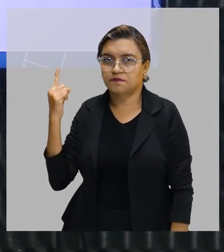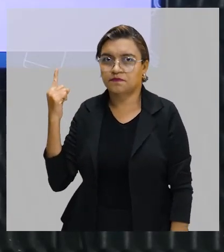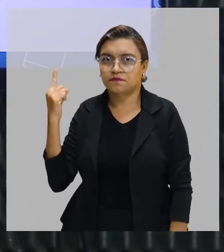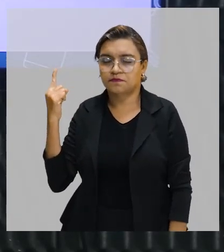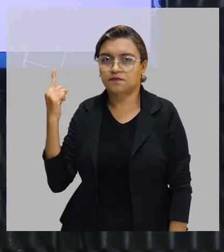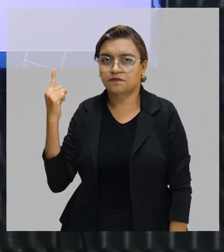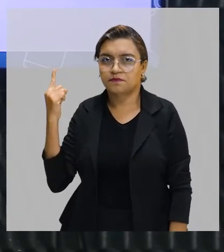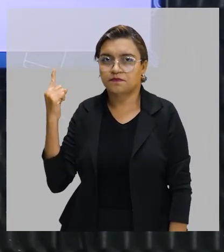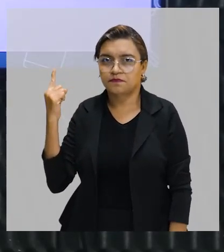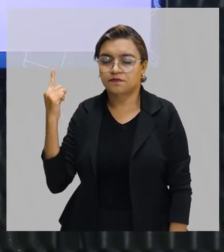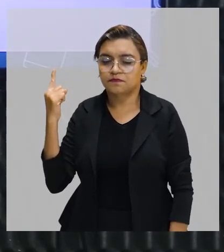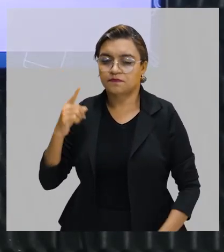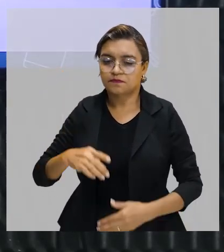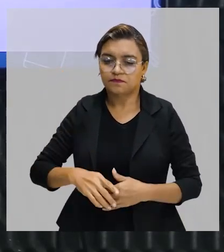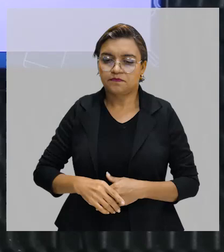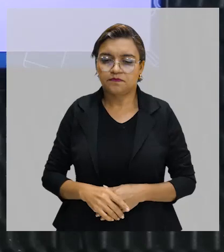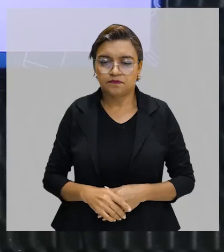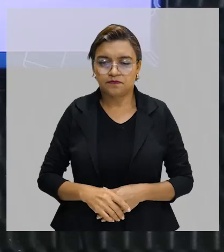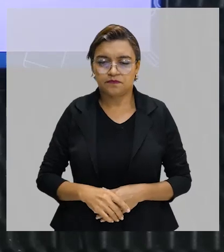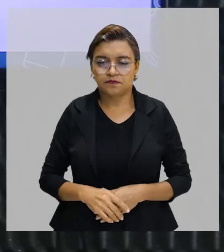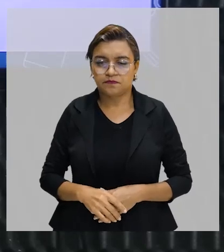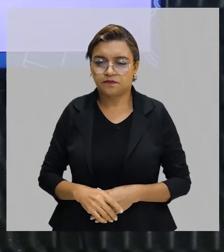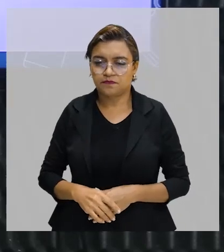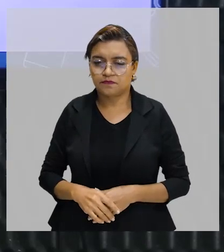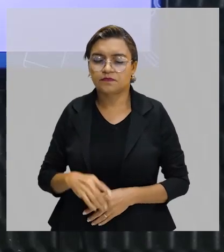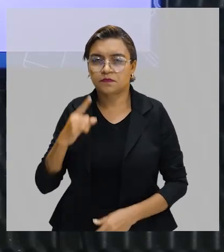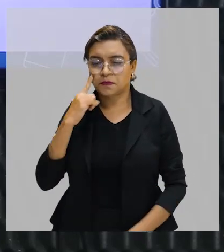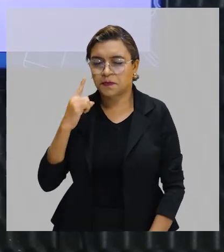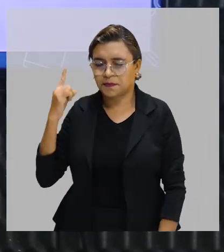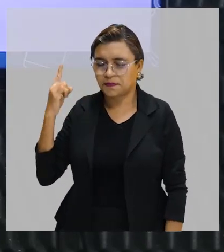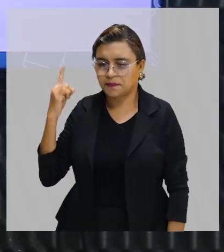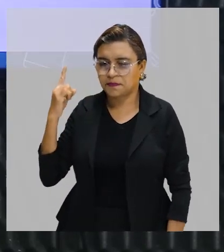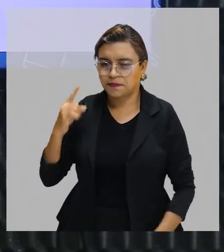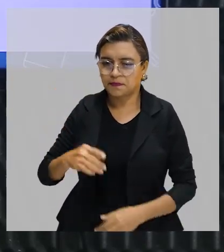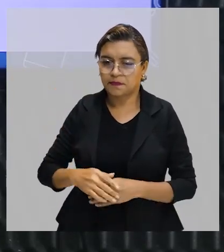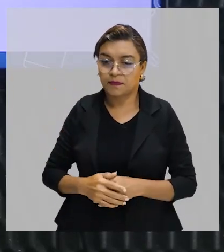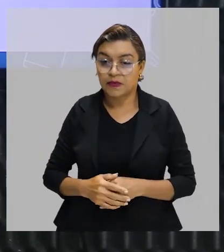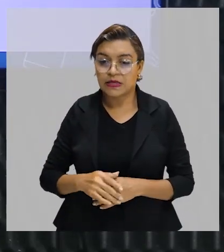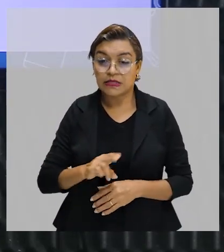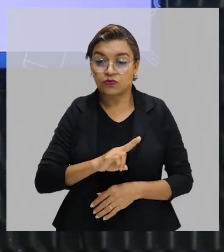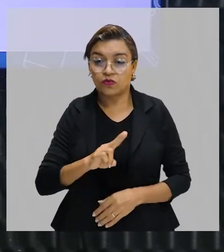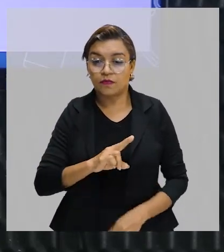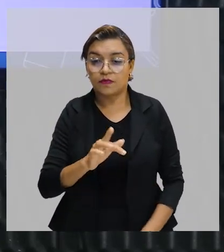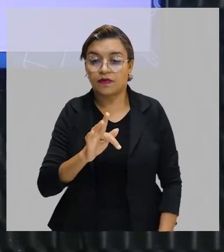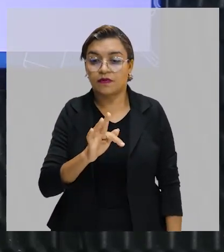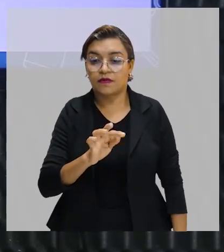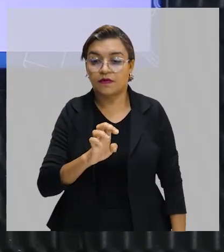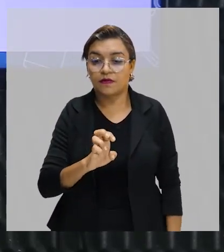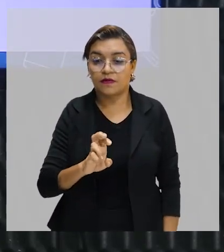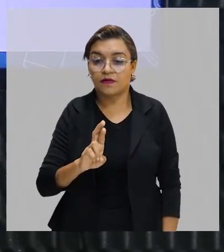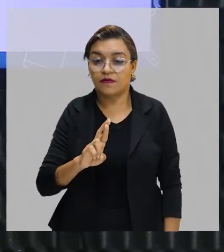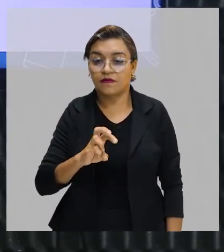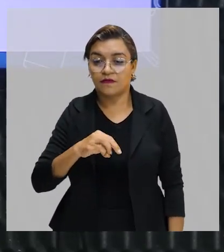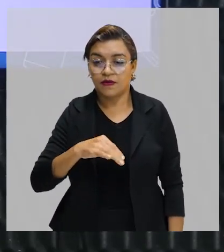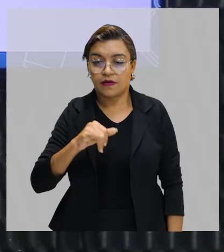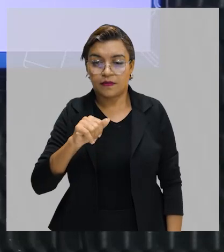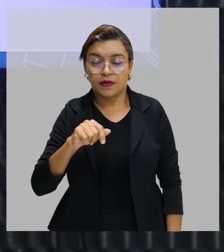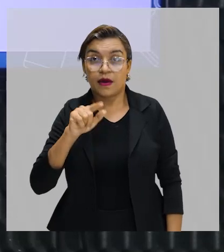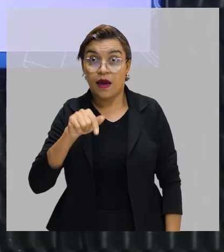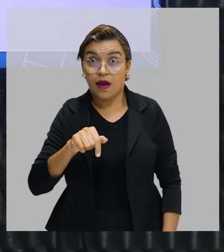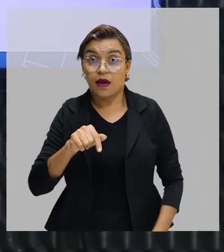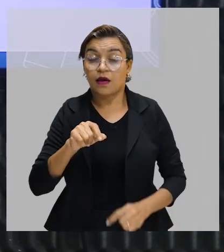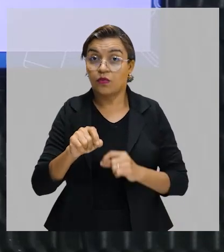físico Enrico Fermi, tá ok? Então o nome Fermi vocês vão ouvir falar bastante dentro